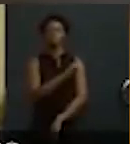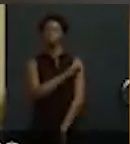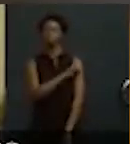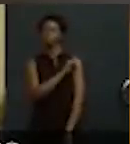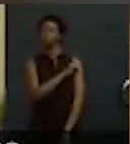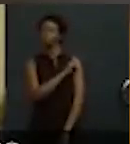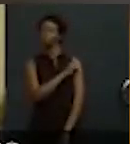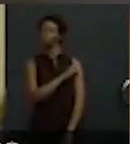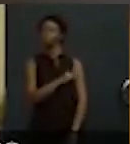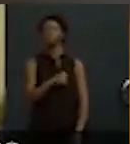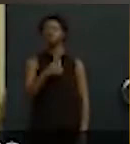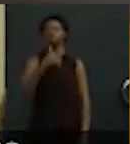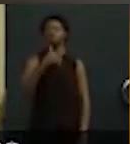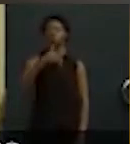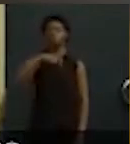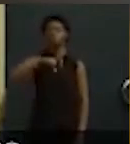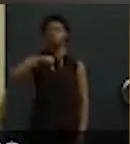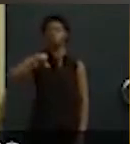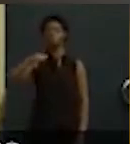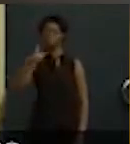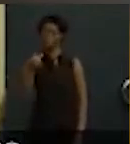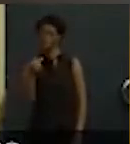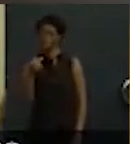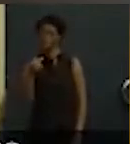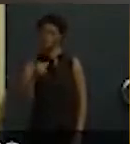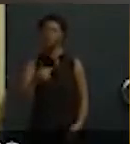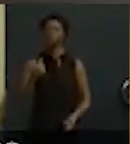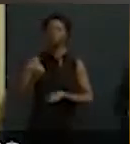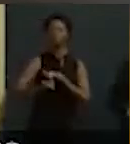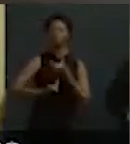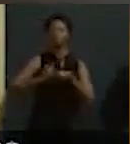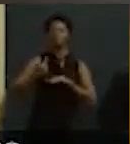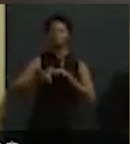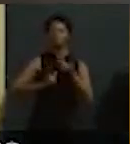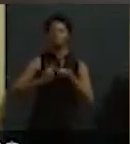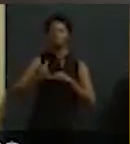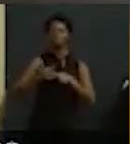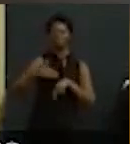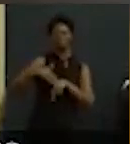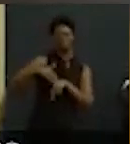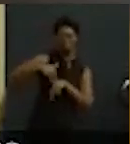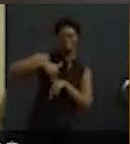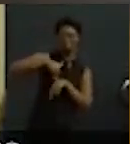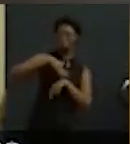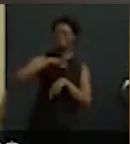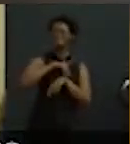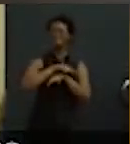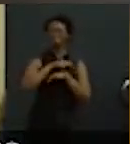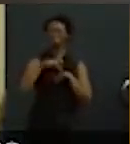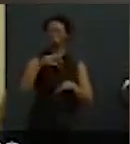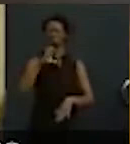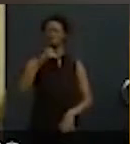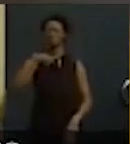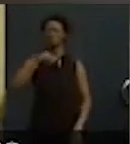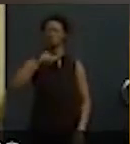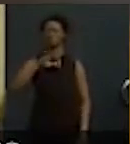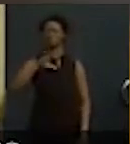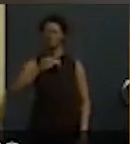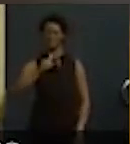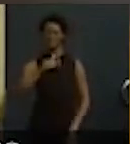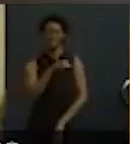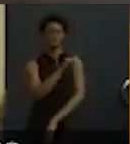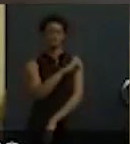de 1997. Trabalhou em mais de uma dezena de comarcas do nosso Estado.